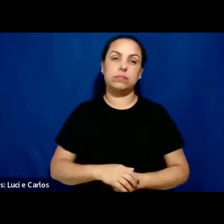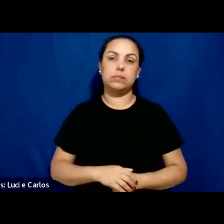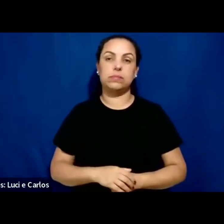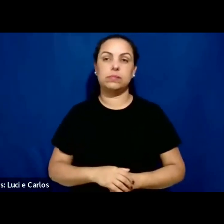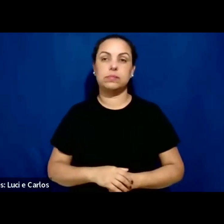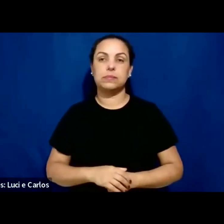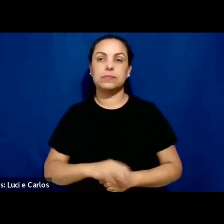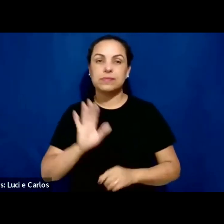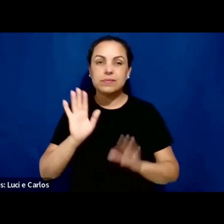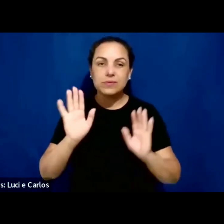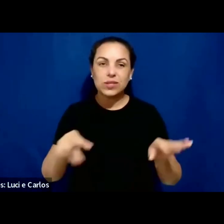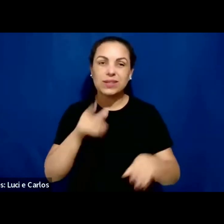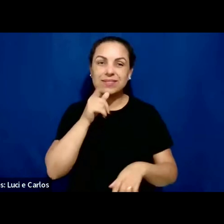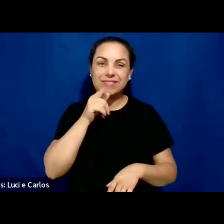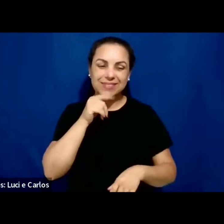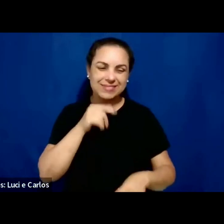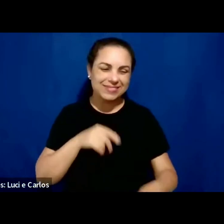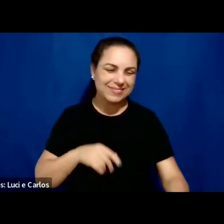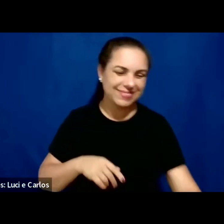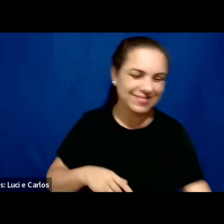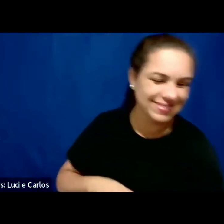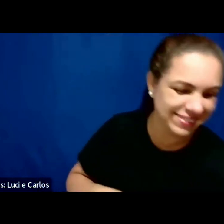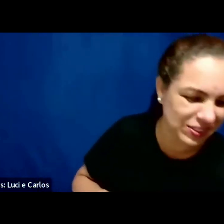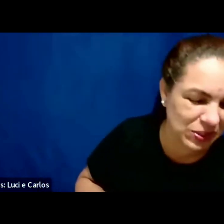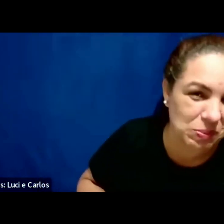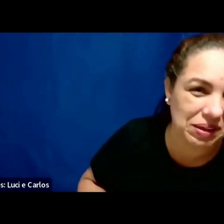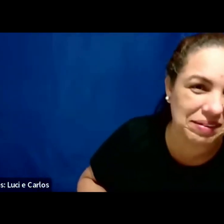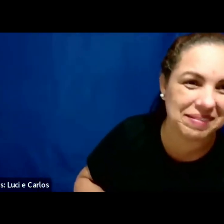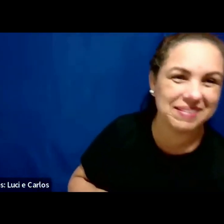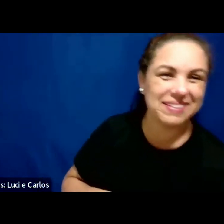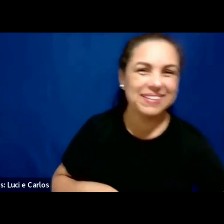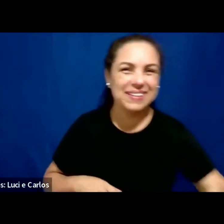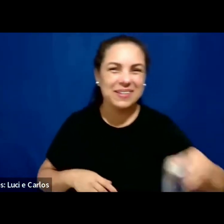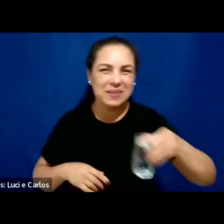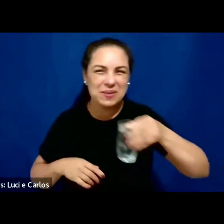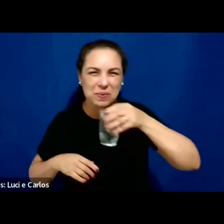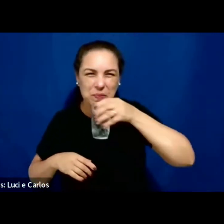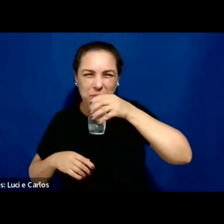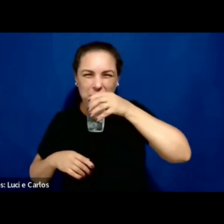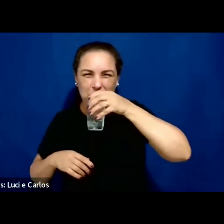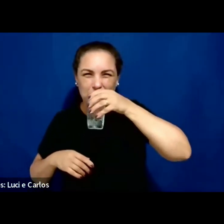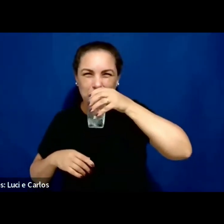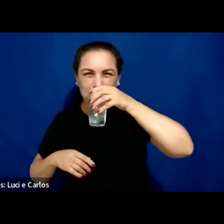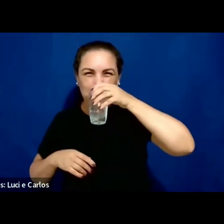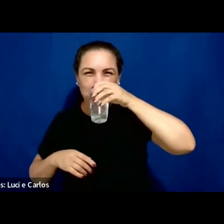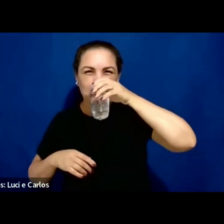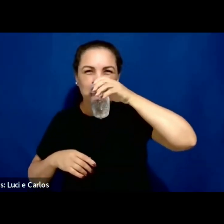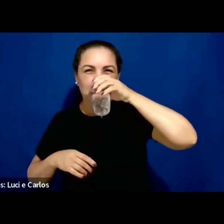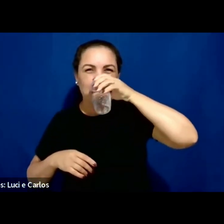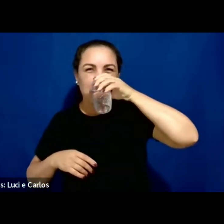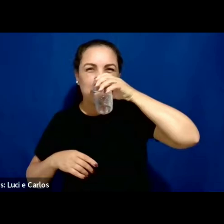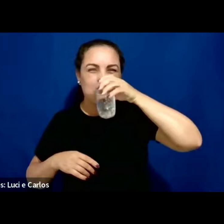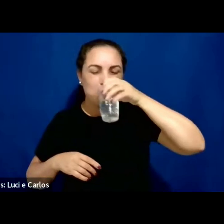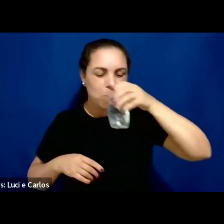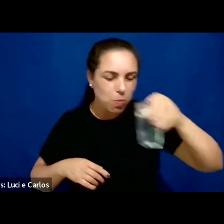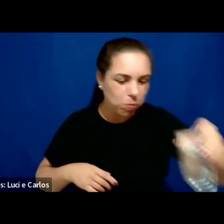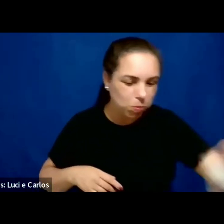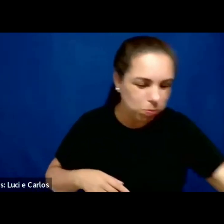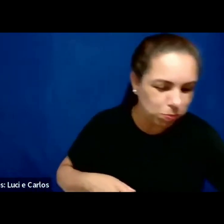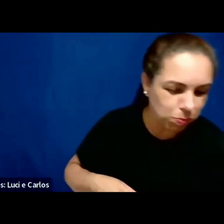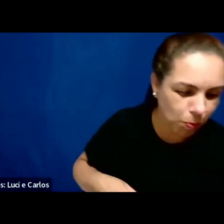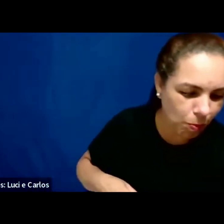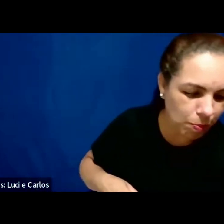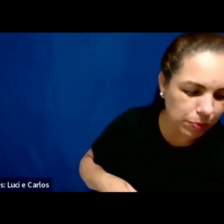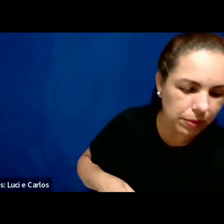Você já tomou a sua água tratada magneticamente hoje? Não? Pois é agora. Passa agora.